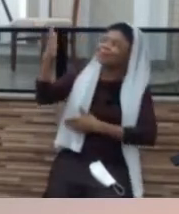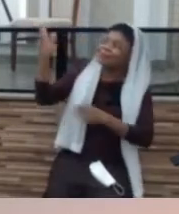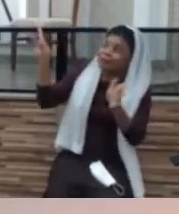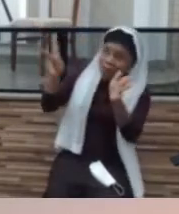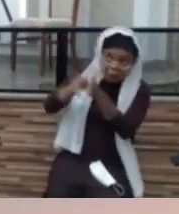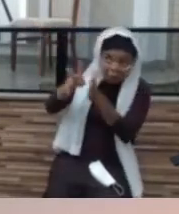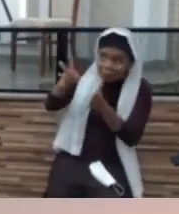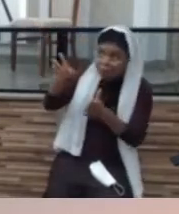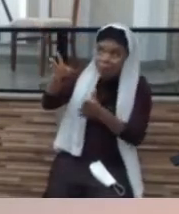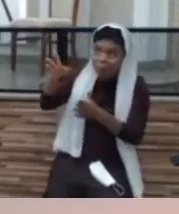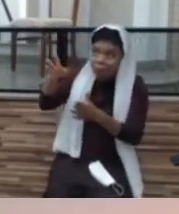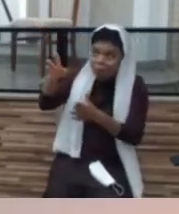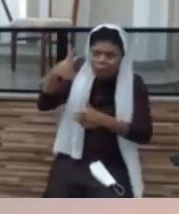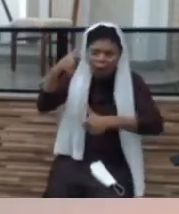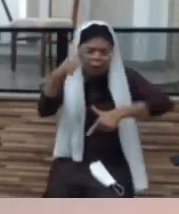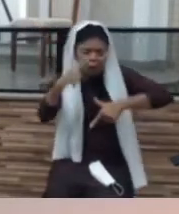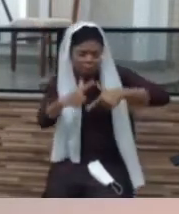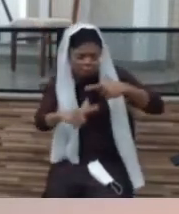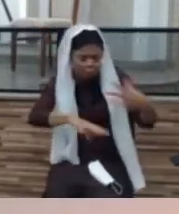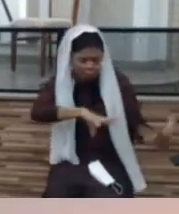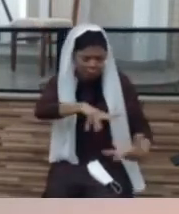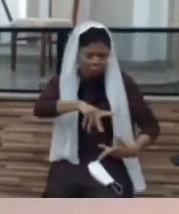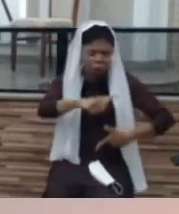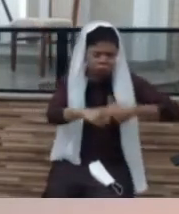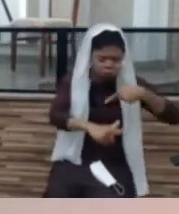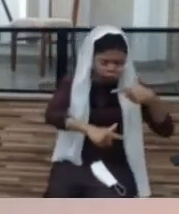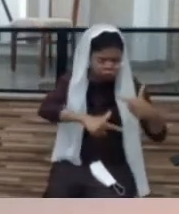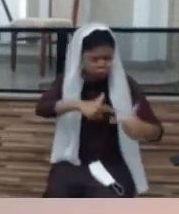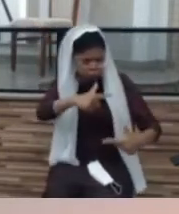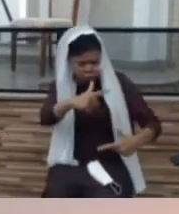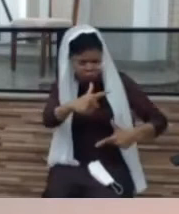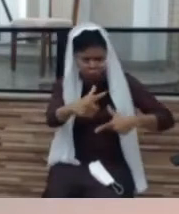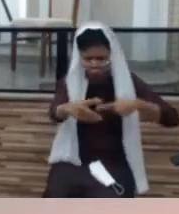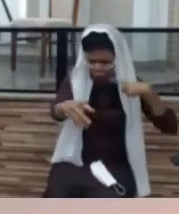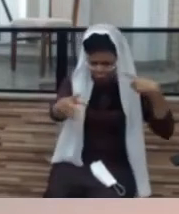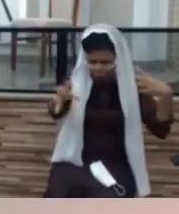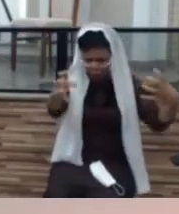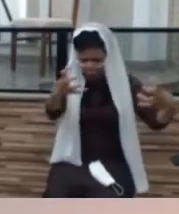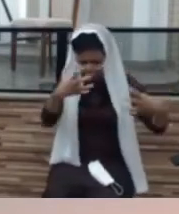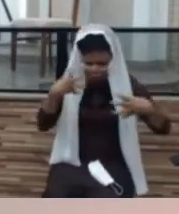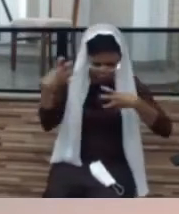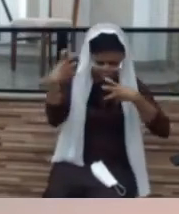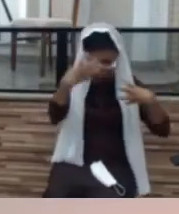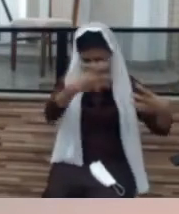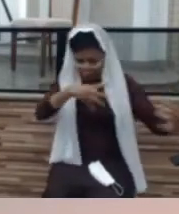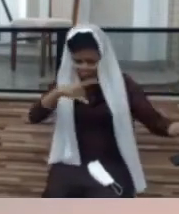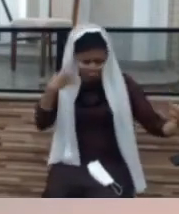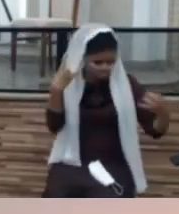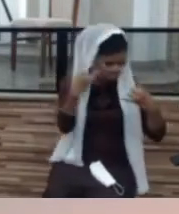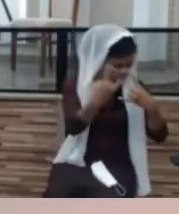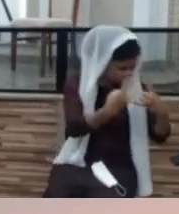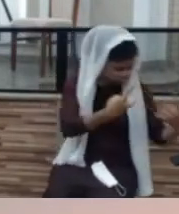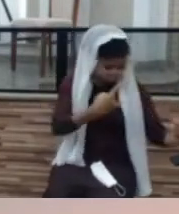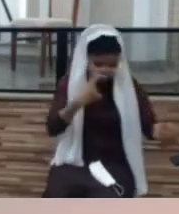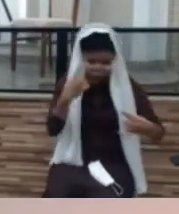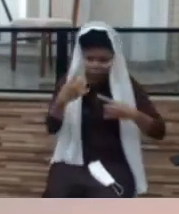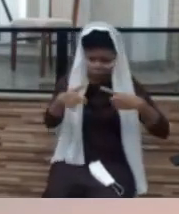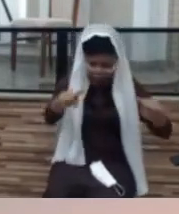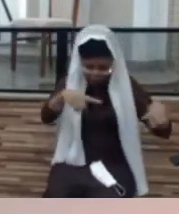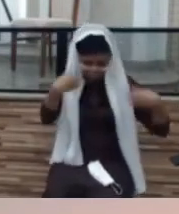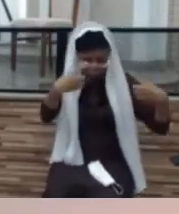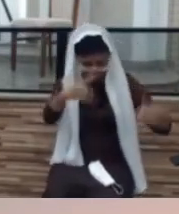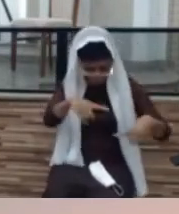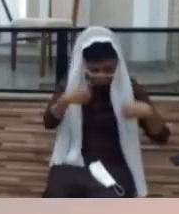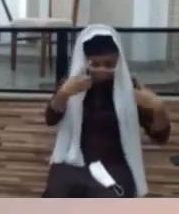de labores, de aflições, de perturbações, de tanta coisa que nós passamos, as adversidades da